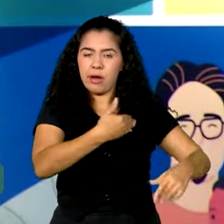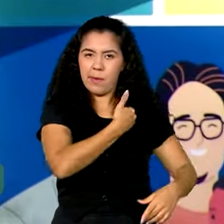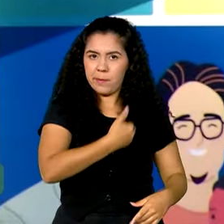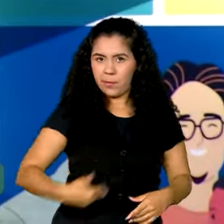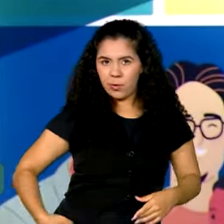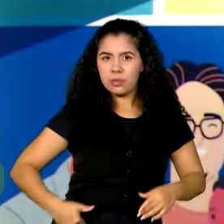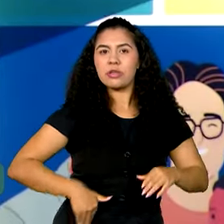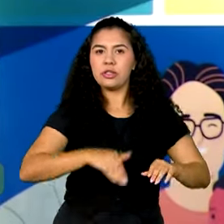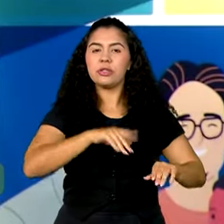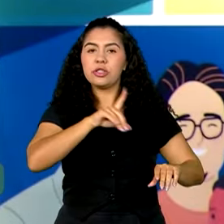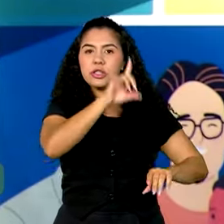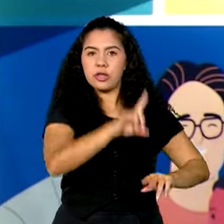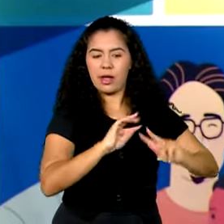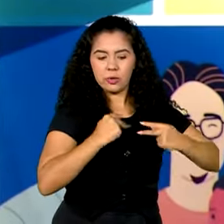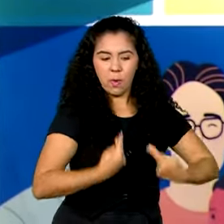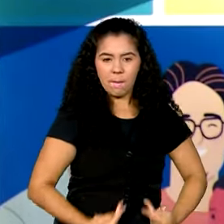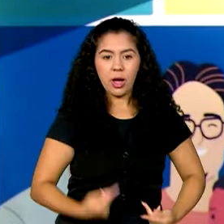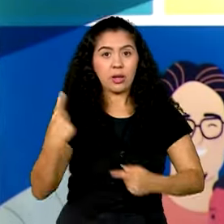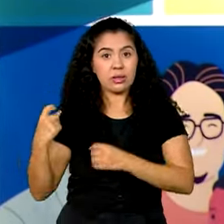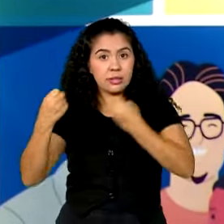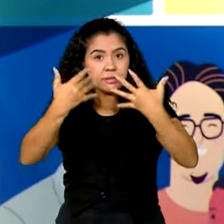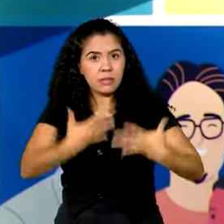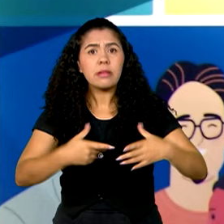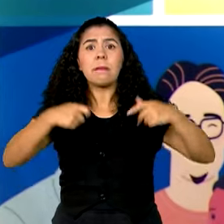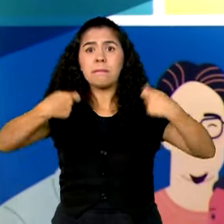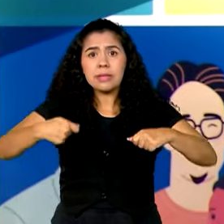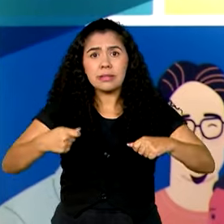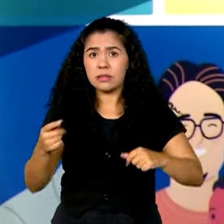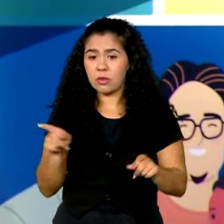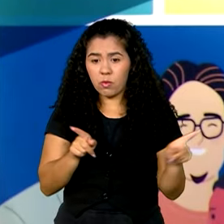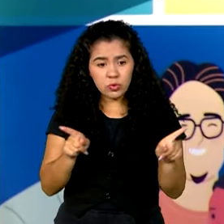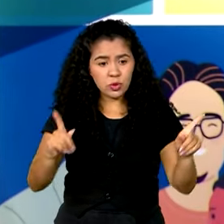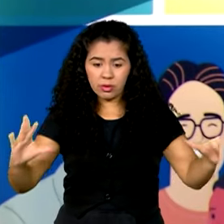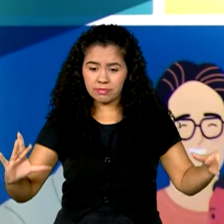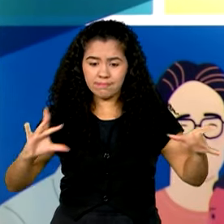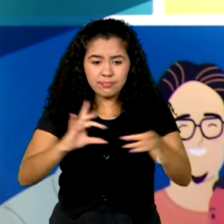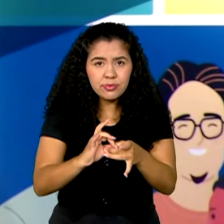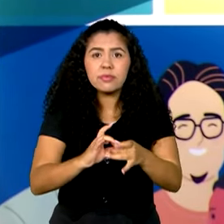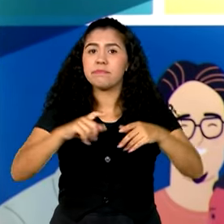existe desenvolvimento econômico sem uma política de direitos humanos, principalmente num país como o Brasil.